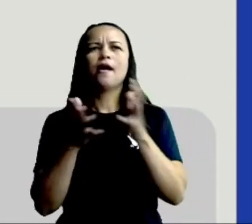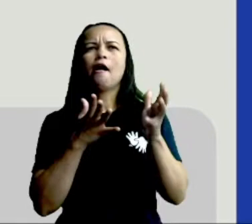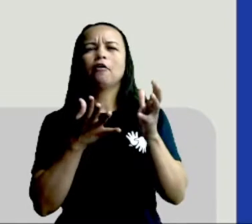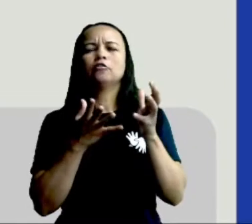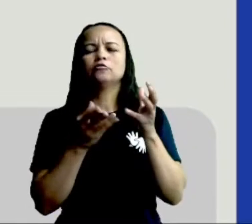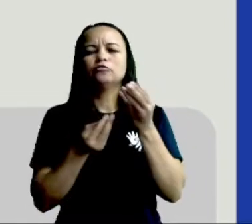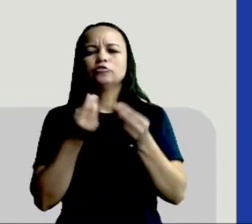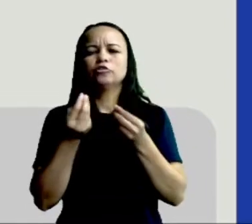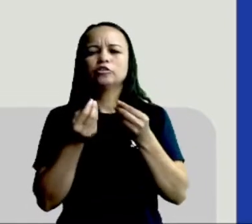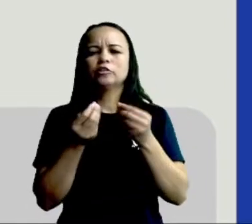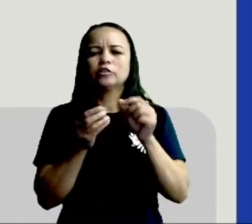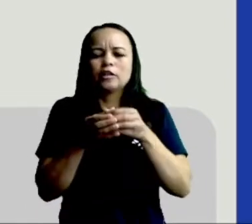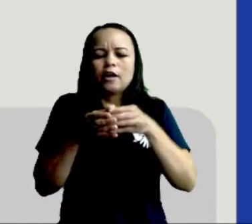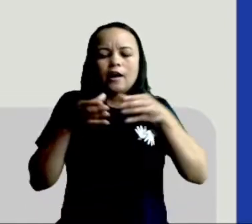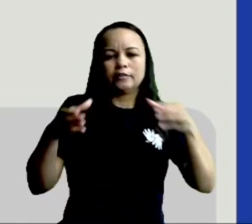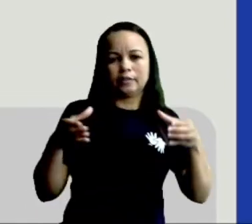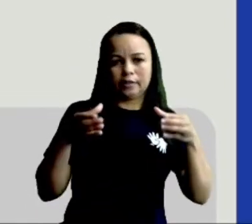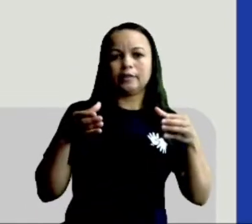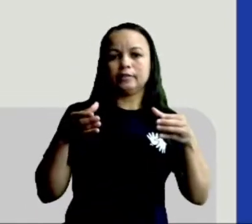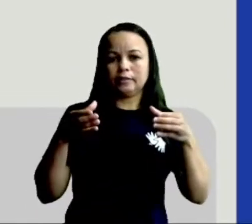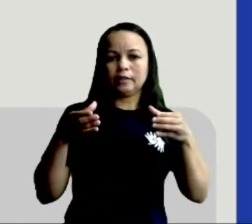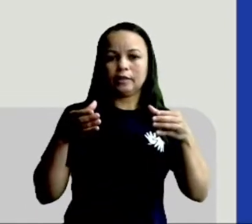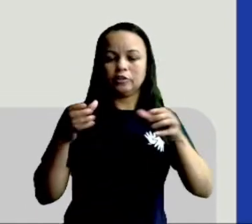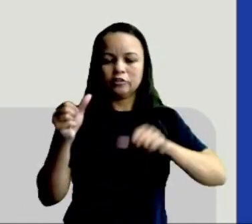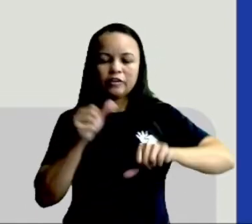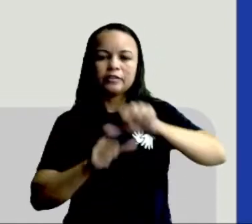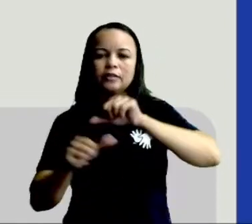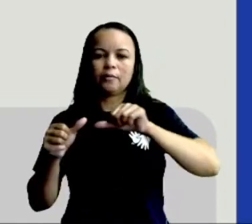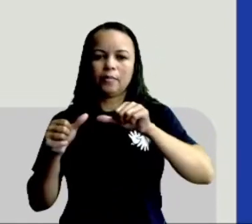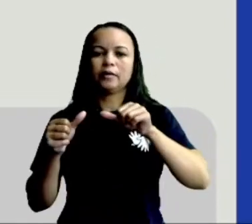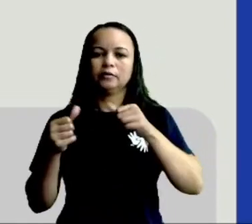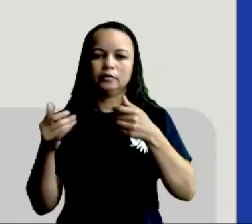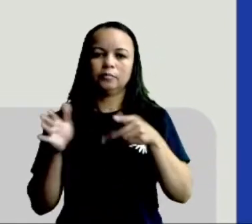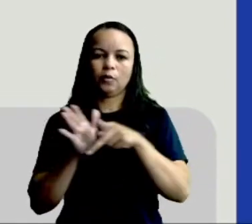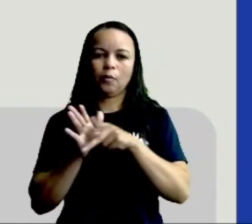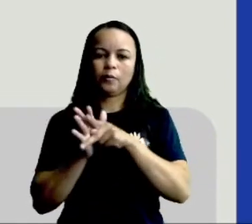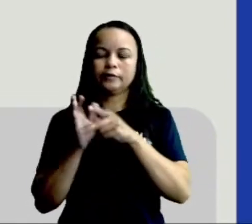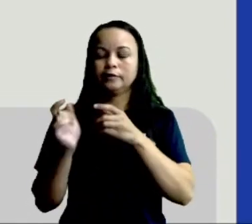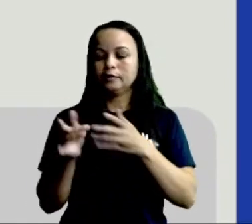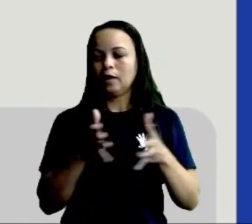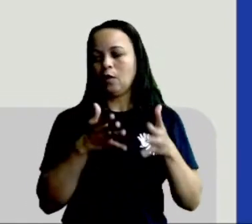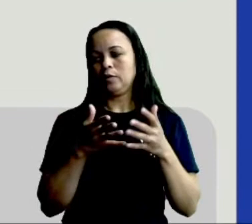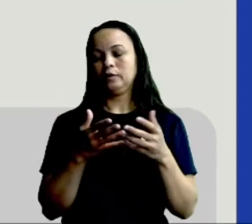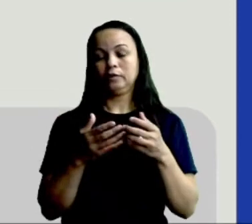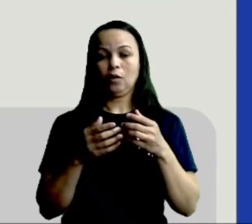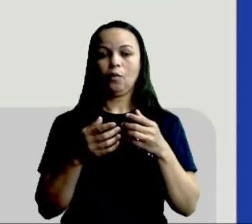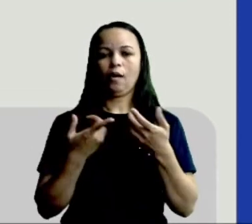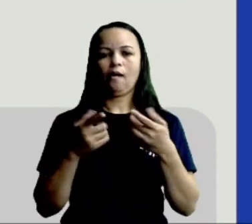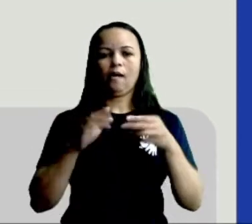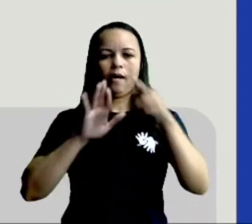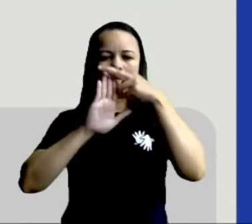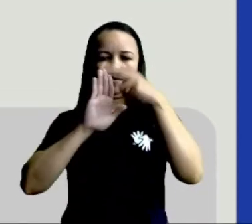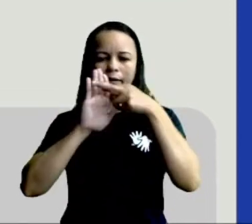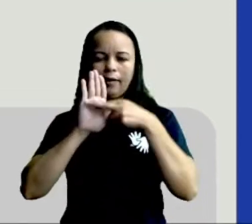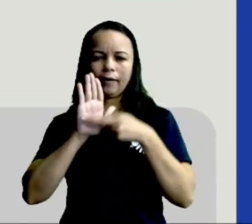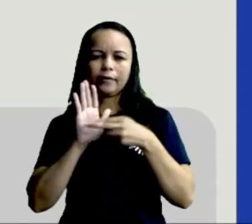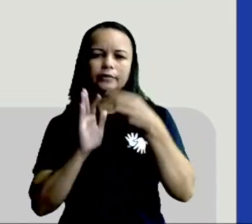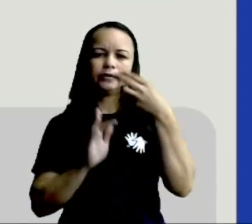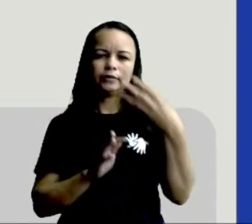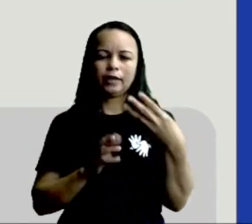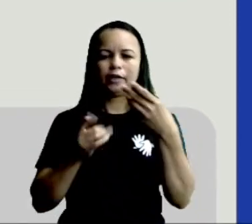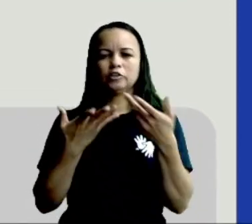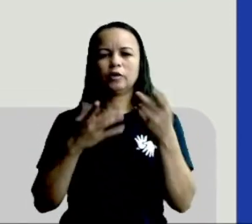as grandezas diretamente e inversamente proporcionais. Tá? Então, a regra de 3 é um método que utilizamos para encontrar